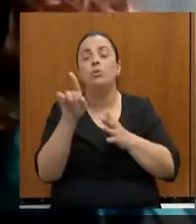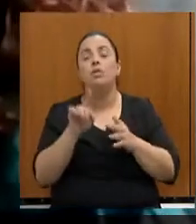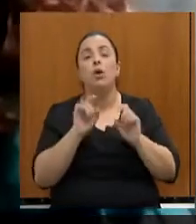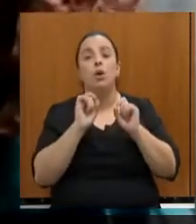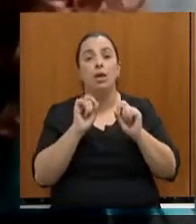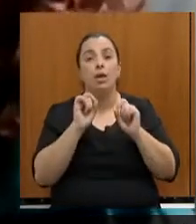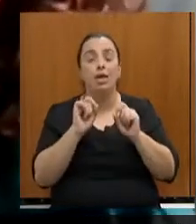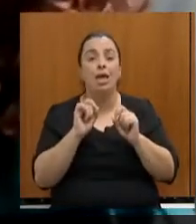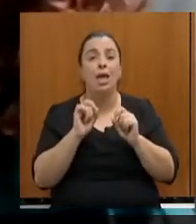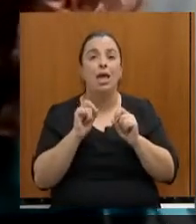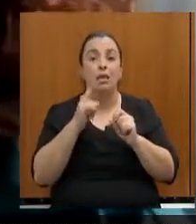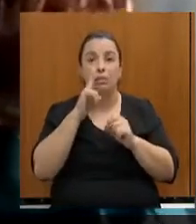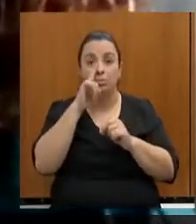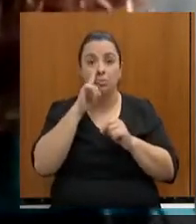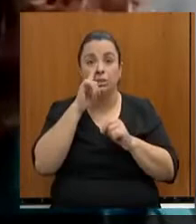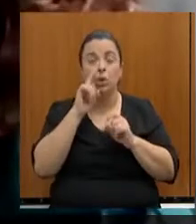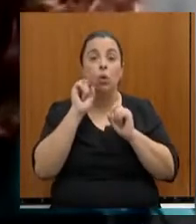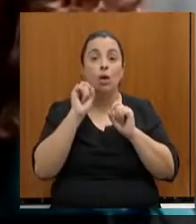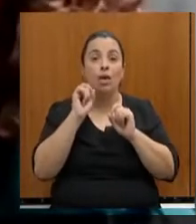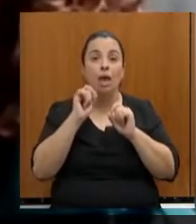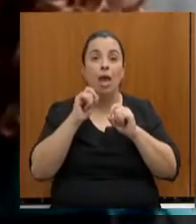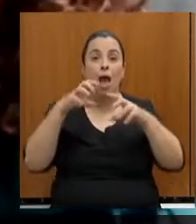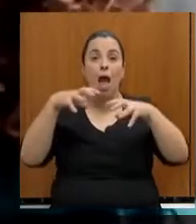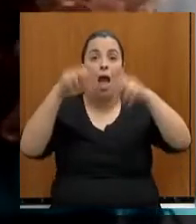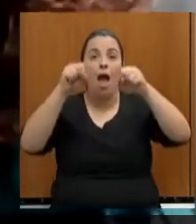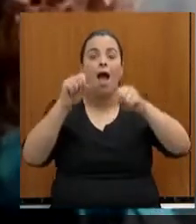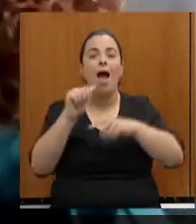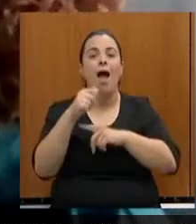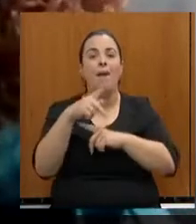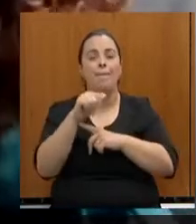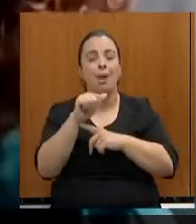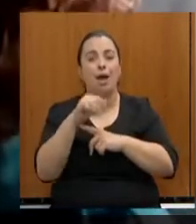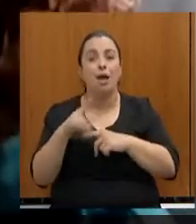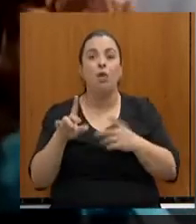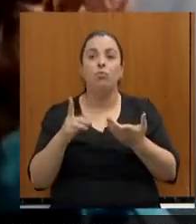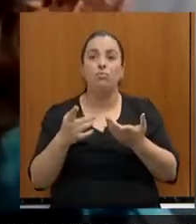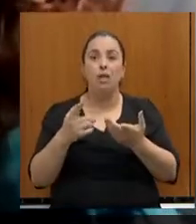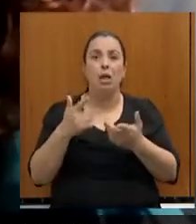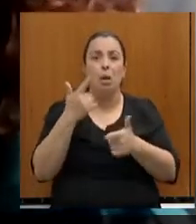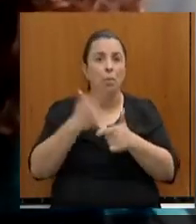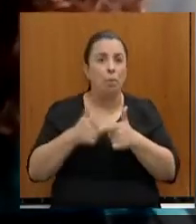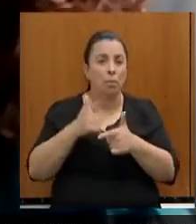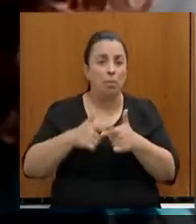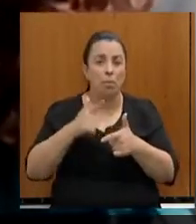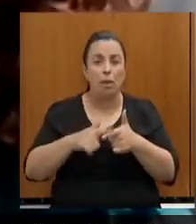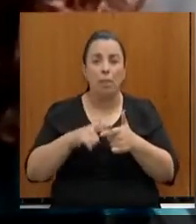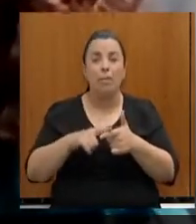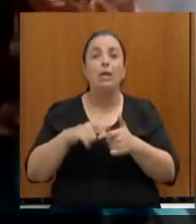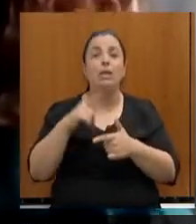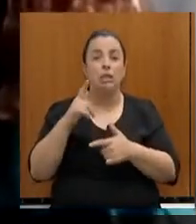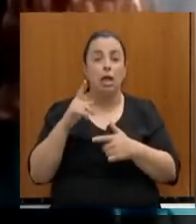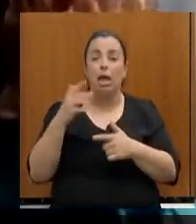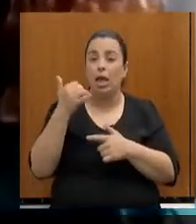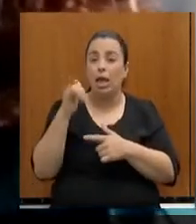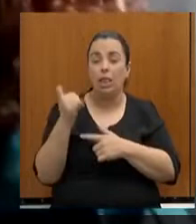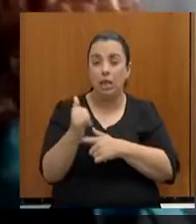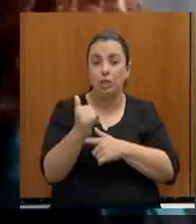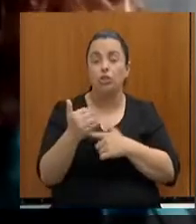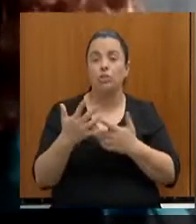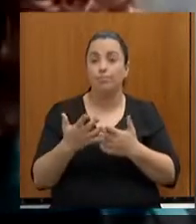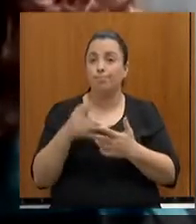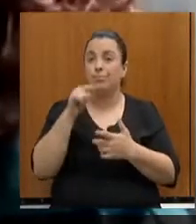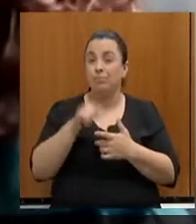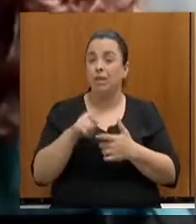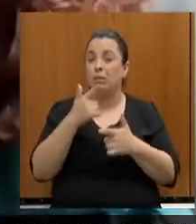de apagão de uma política sem precedentes pergunta a secretaria Quais são as medidas que o Governo está tendo tomado a crise em